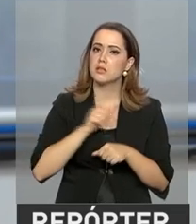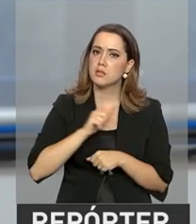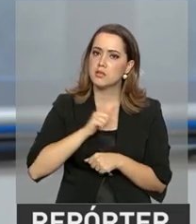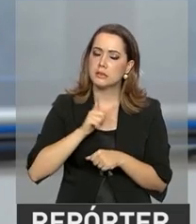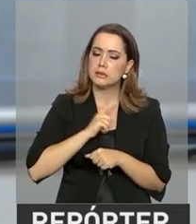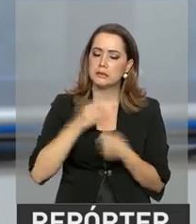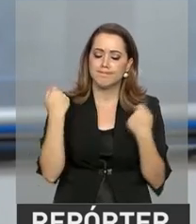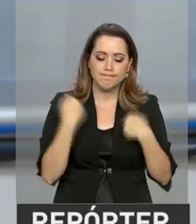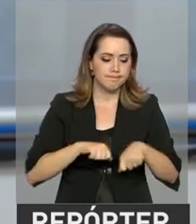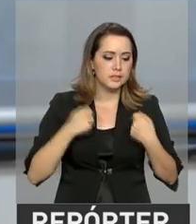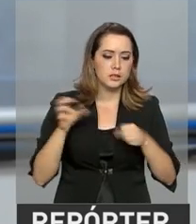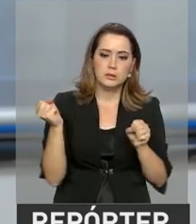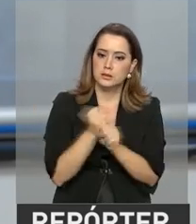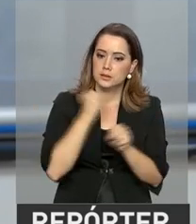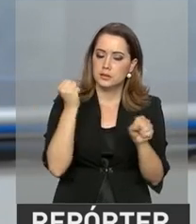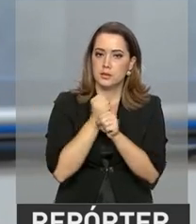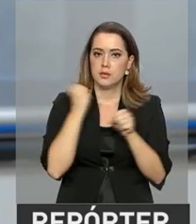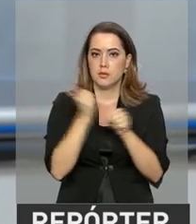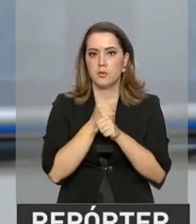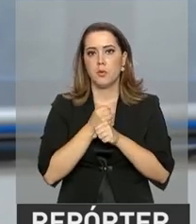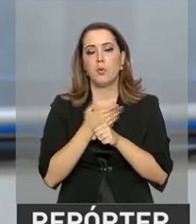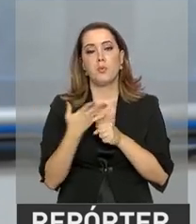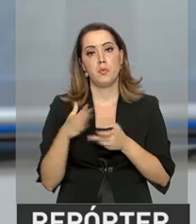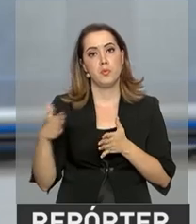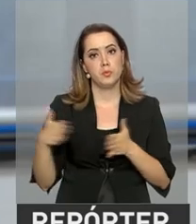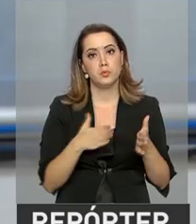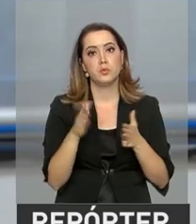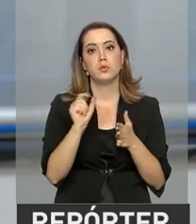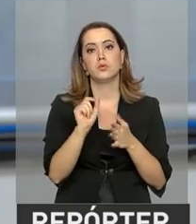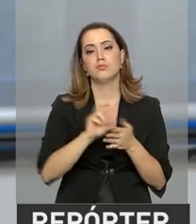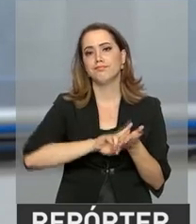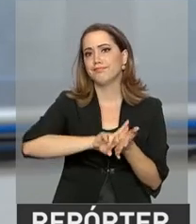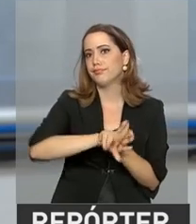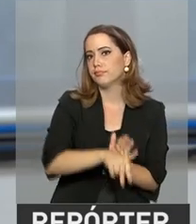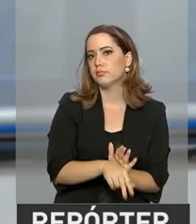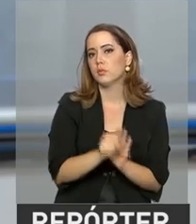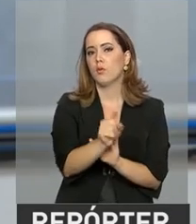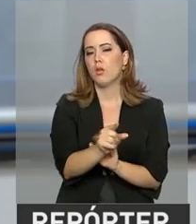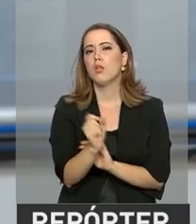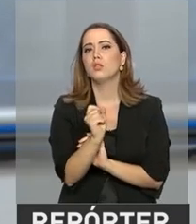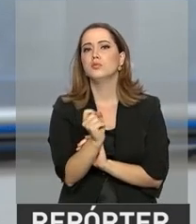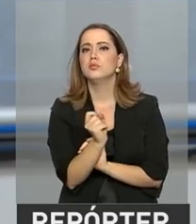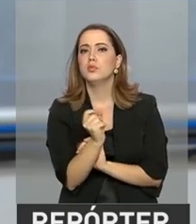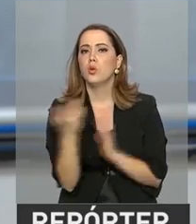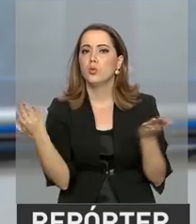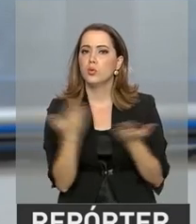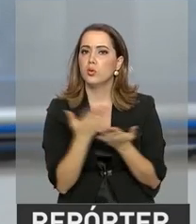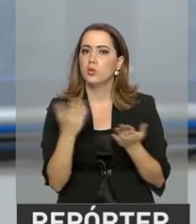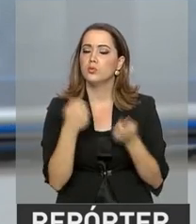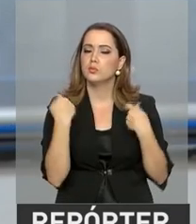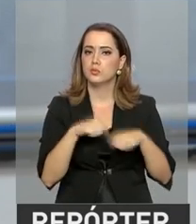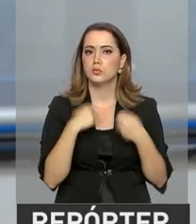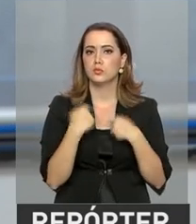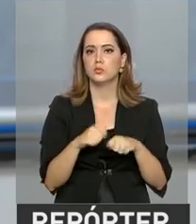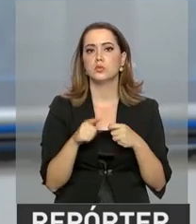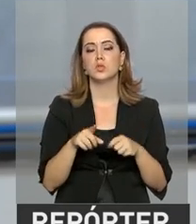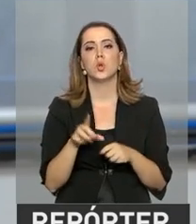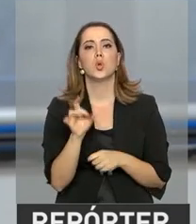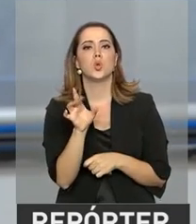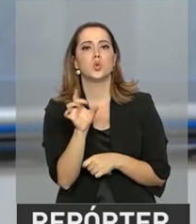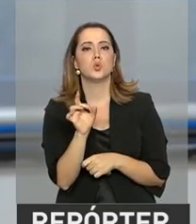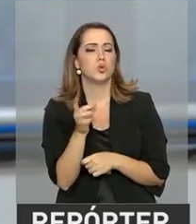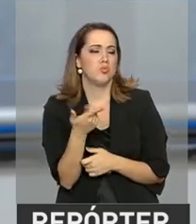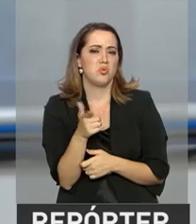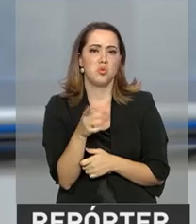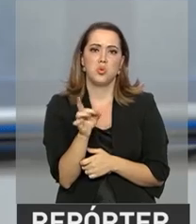infraestrutura imensa e essa infraestrutura ela é ho necessária não só para